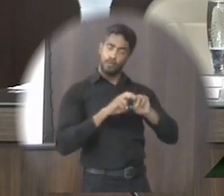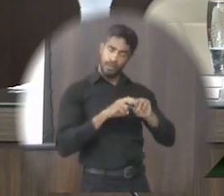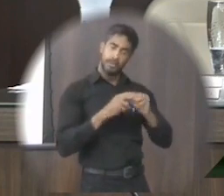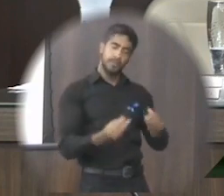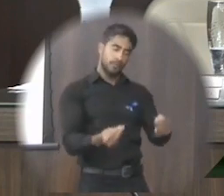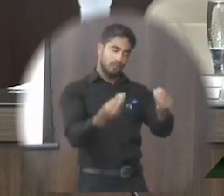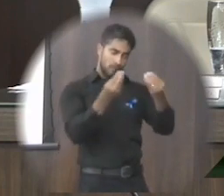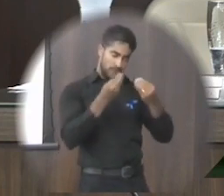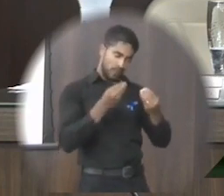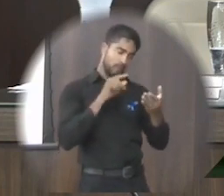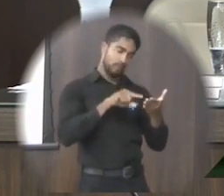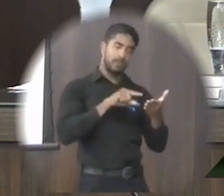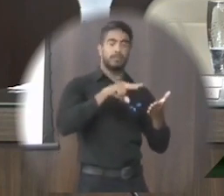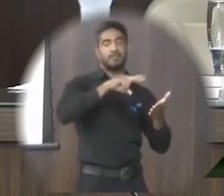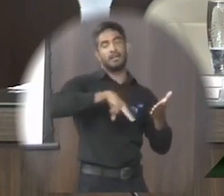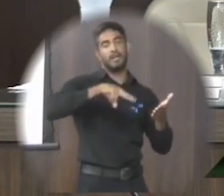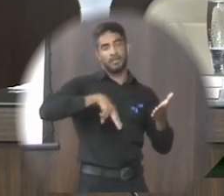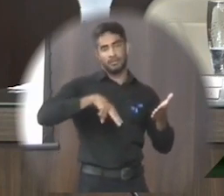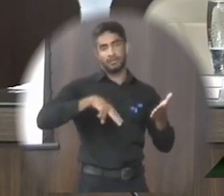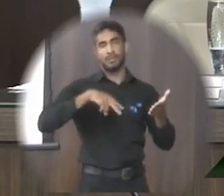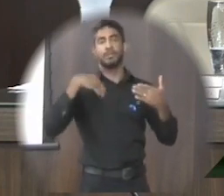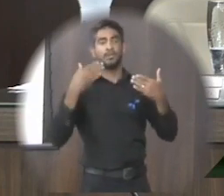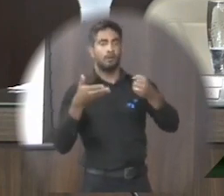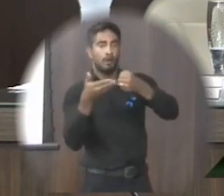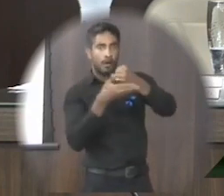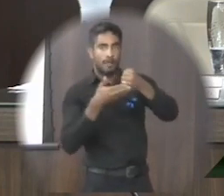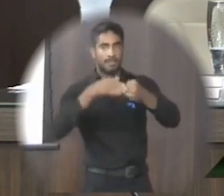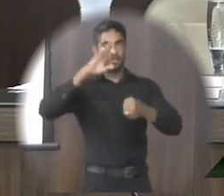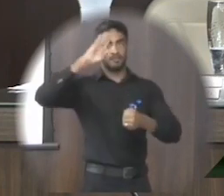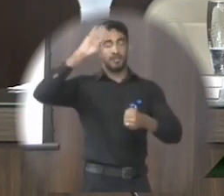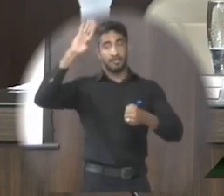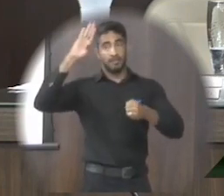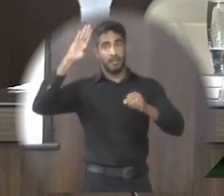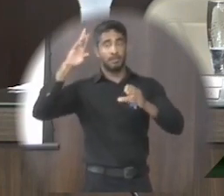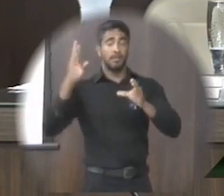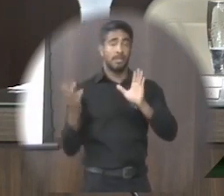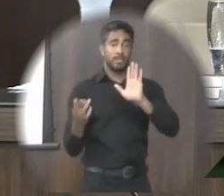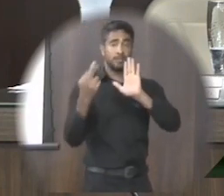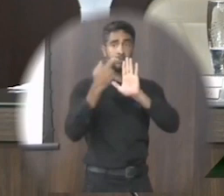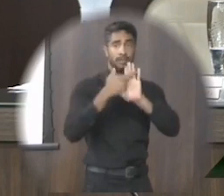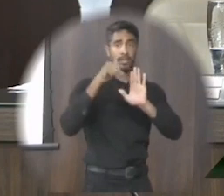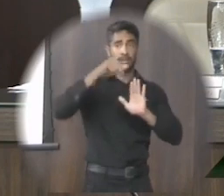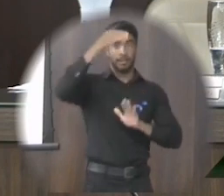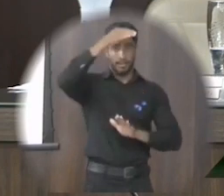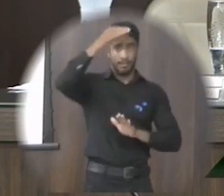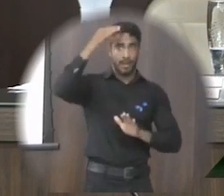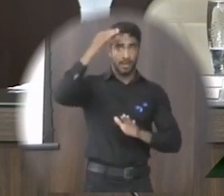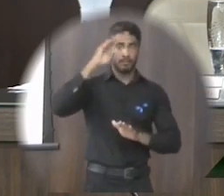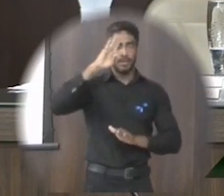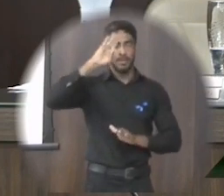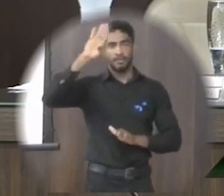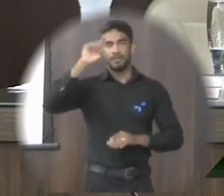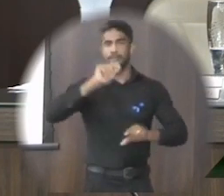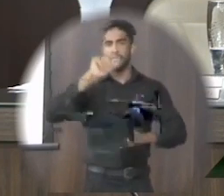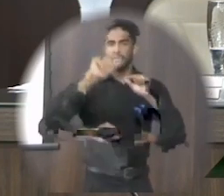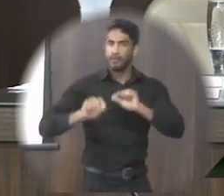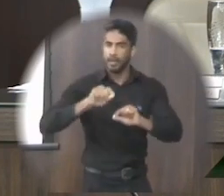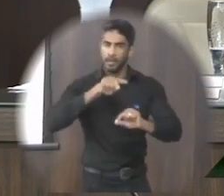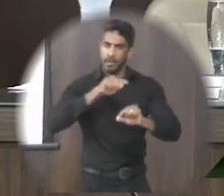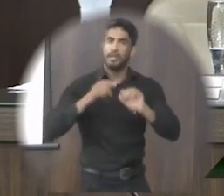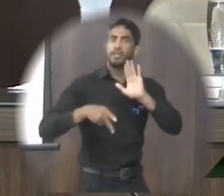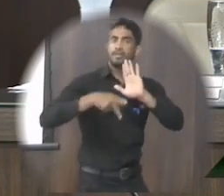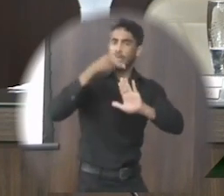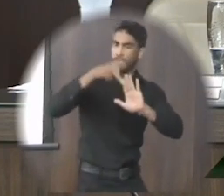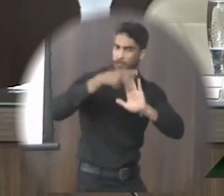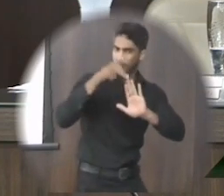comissão para tal finalidade, baseando-se nos princípios do regimento interno desta casa. Fundamentação: o projeto